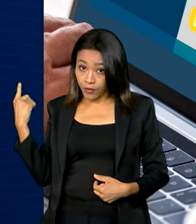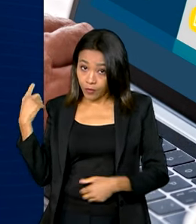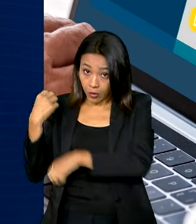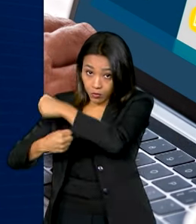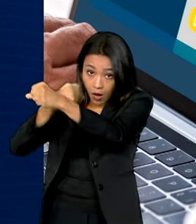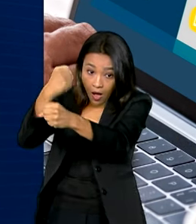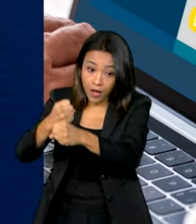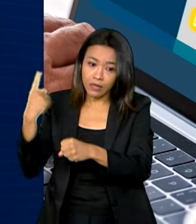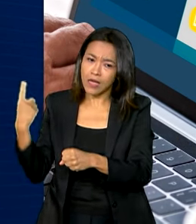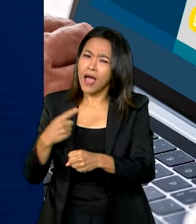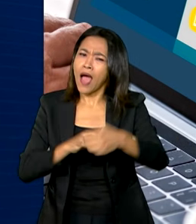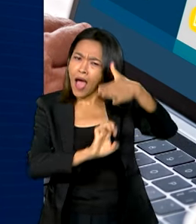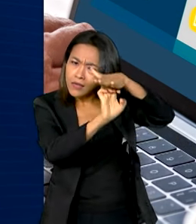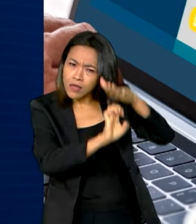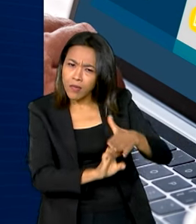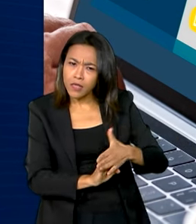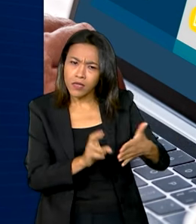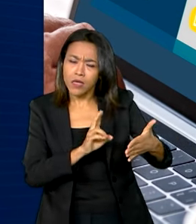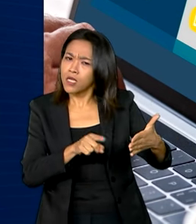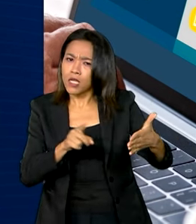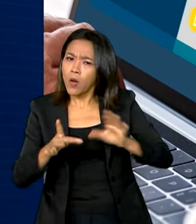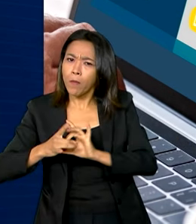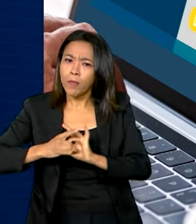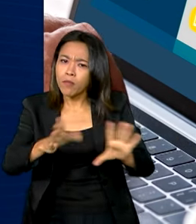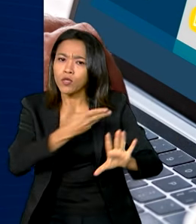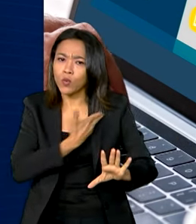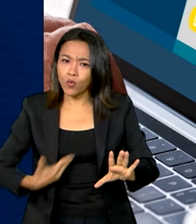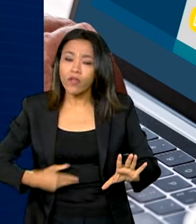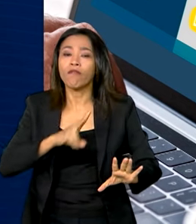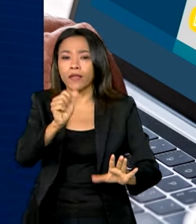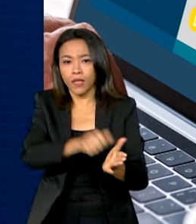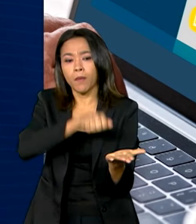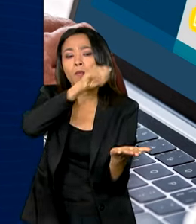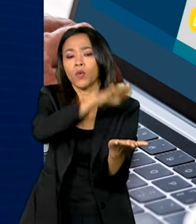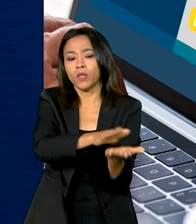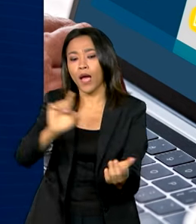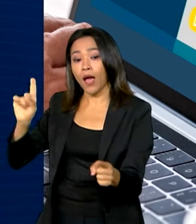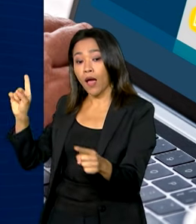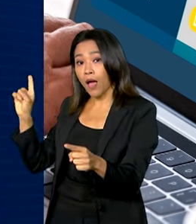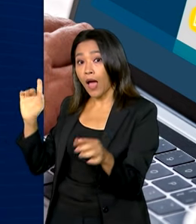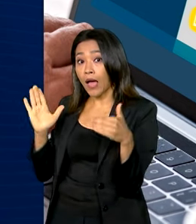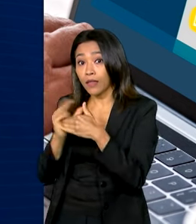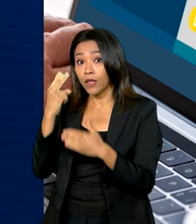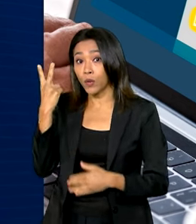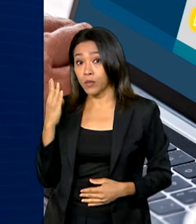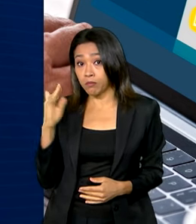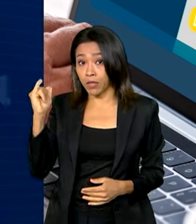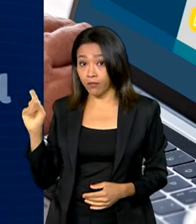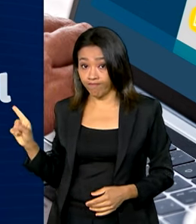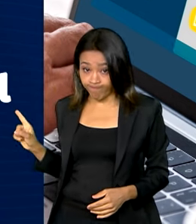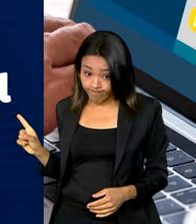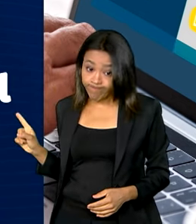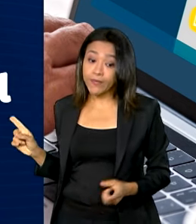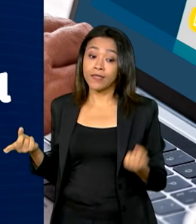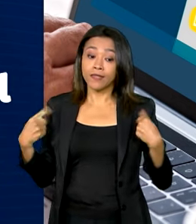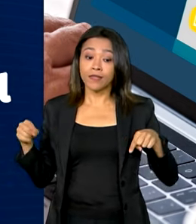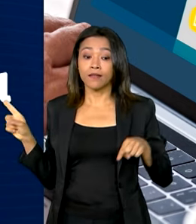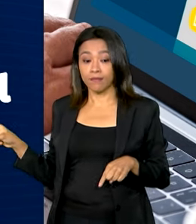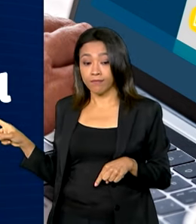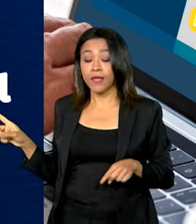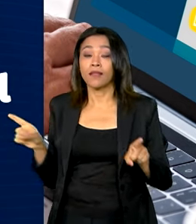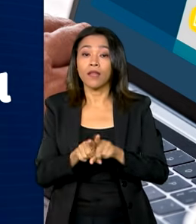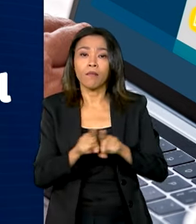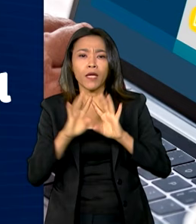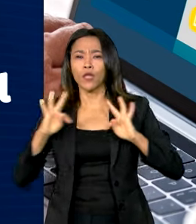operarem sem autorização estarão sujeitas a multas de até 2 bilhões jais por infração Além disso todas as